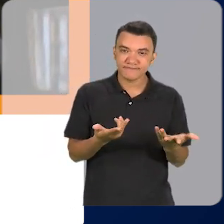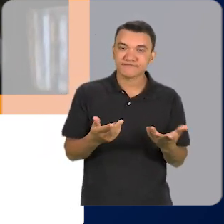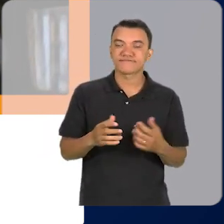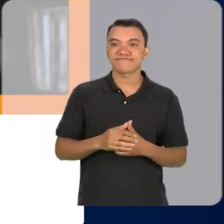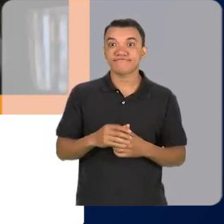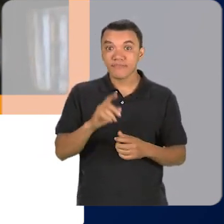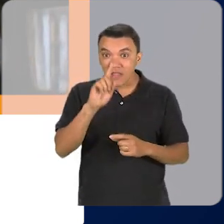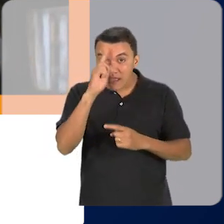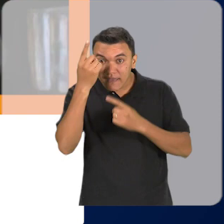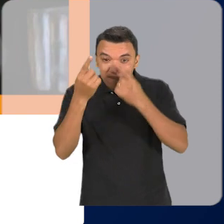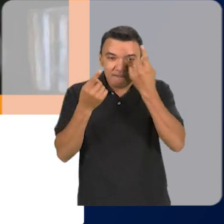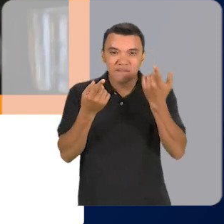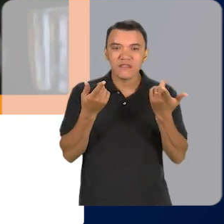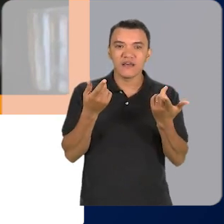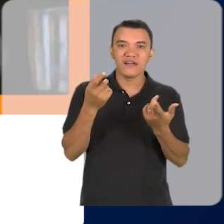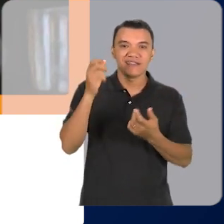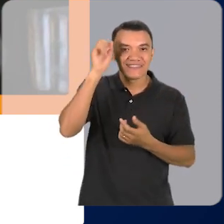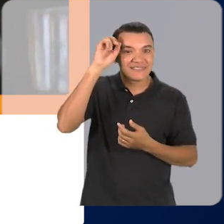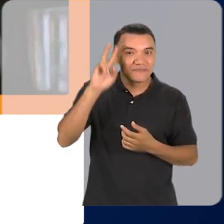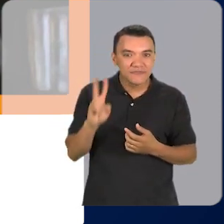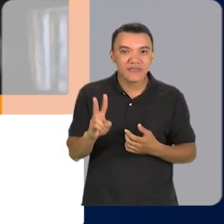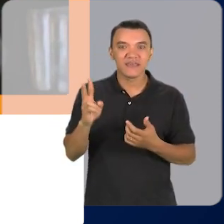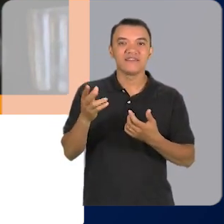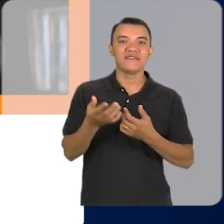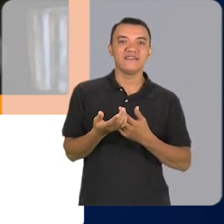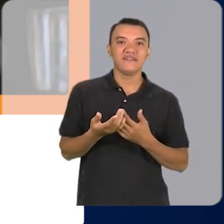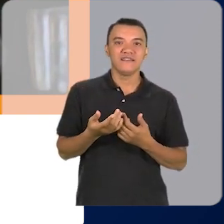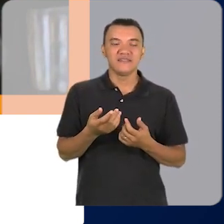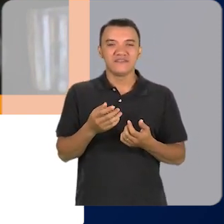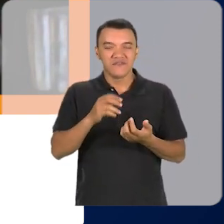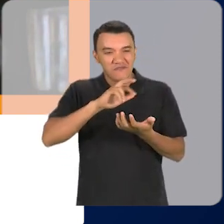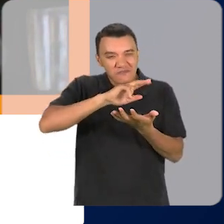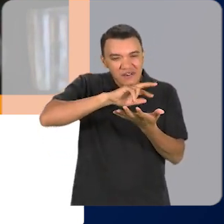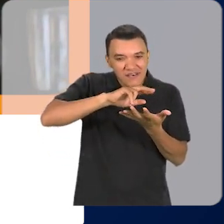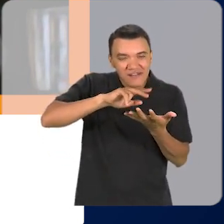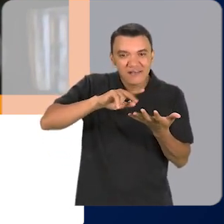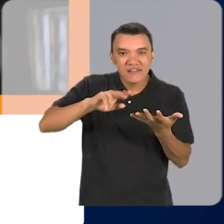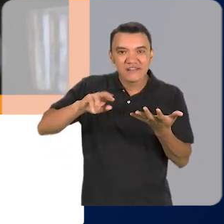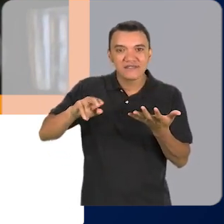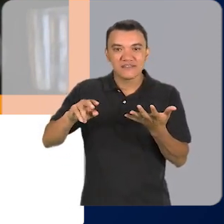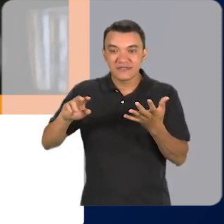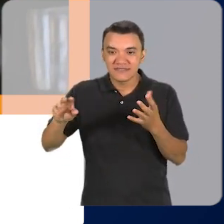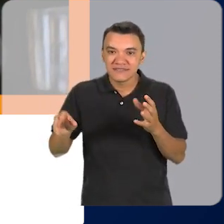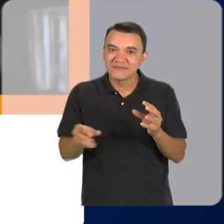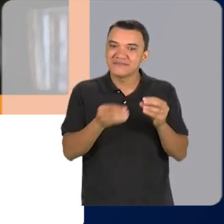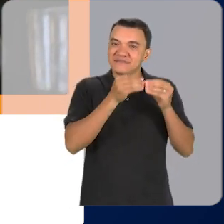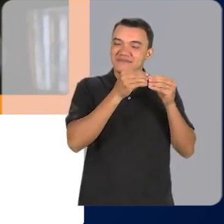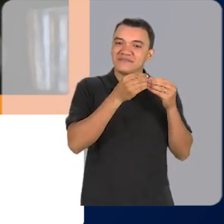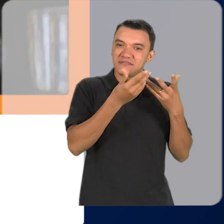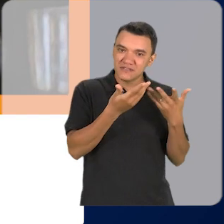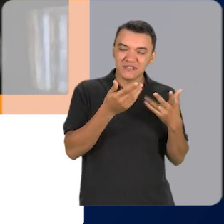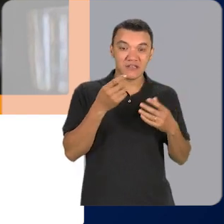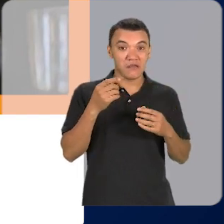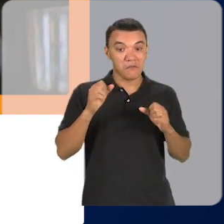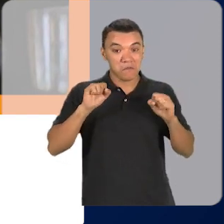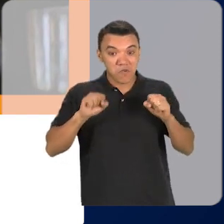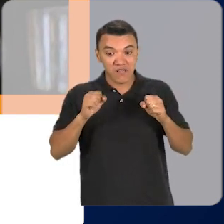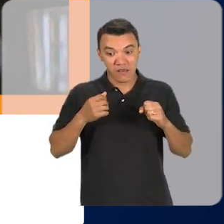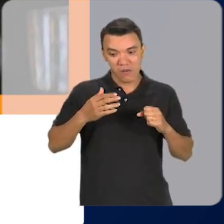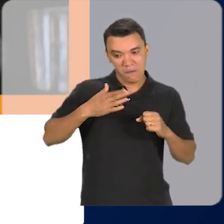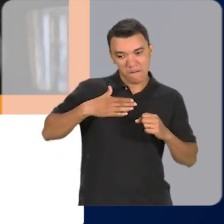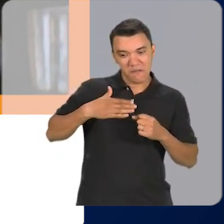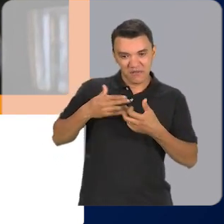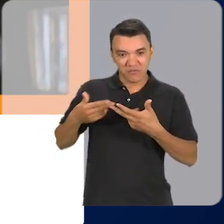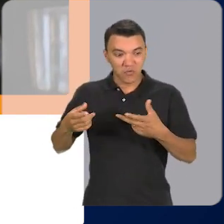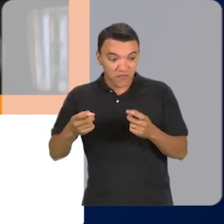criatividade, aí vem a esperteza, né, aí vem assim, uma série de elementos, né, que vão ser agregados para que você possa destacar o seu